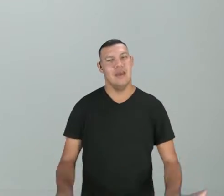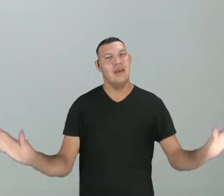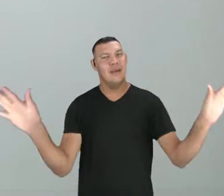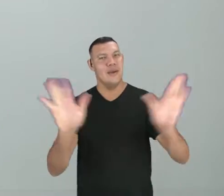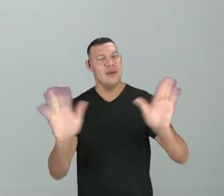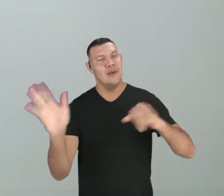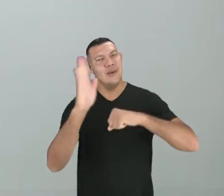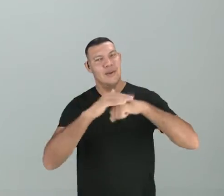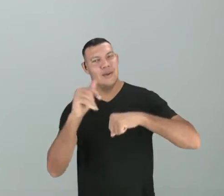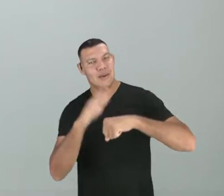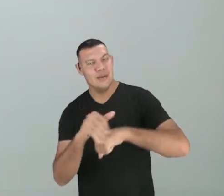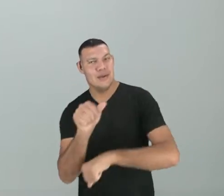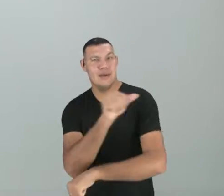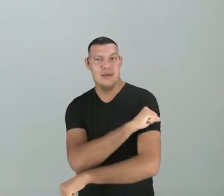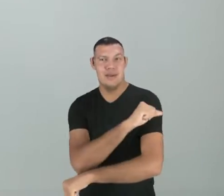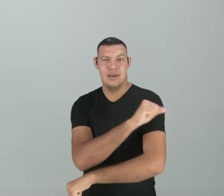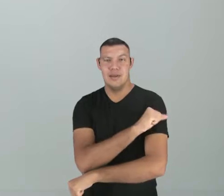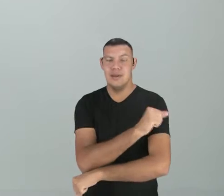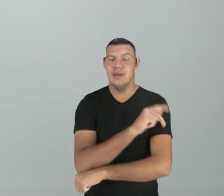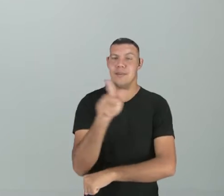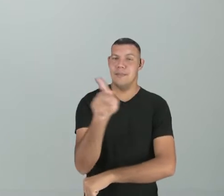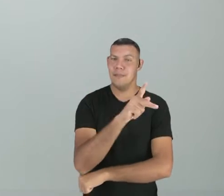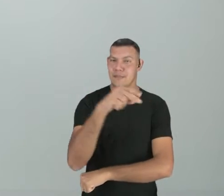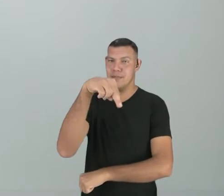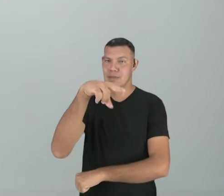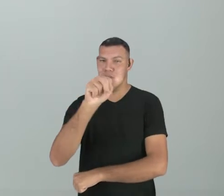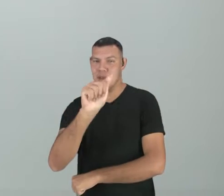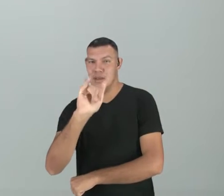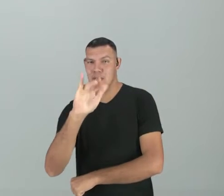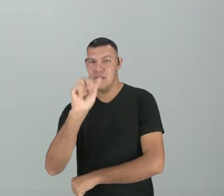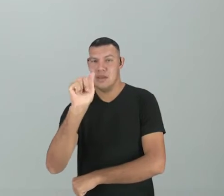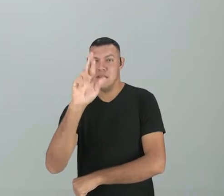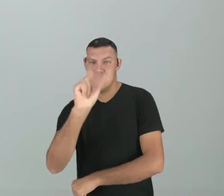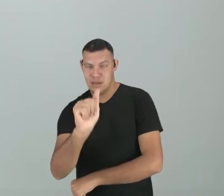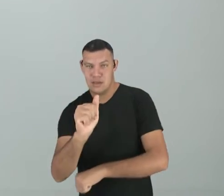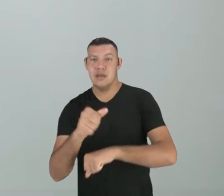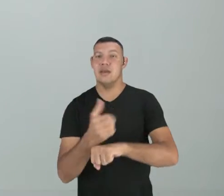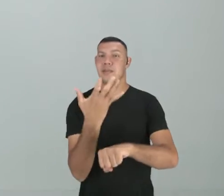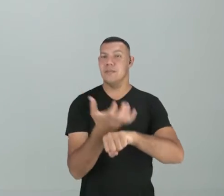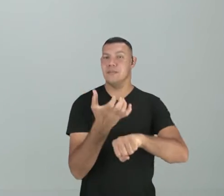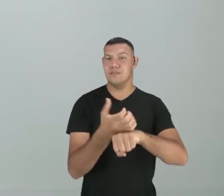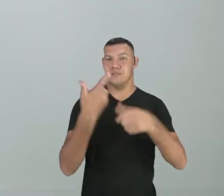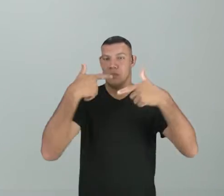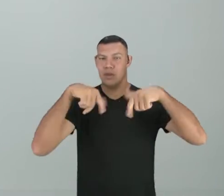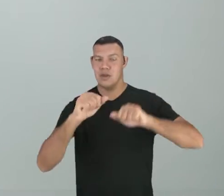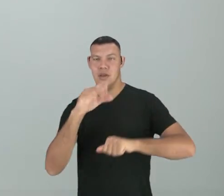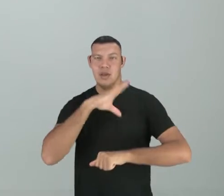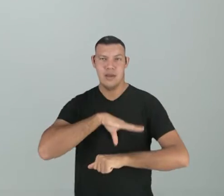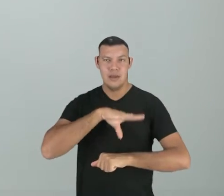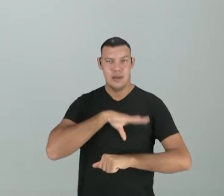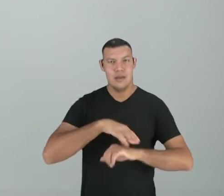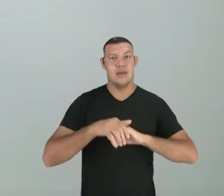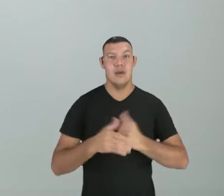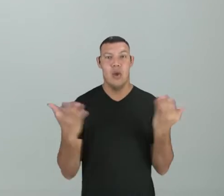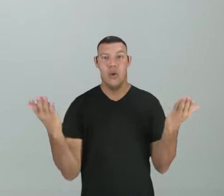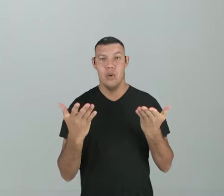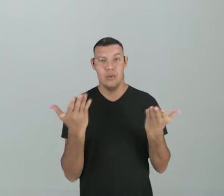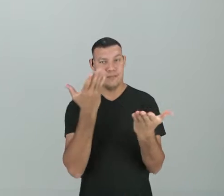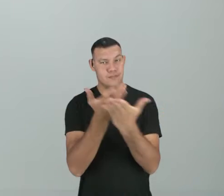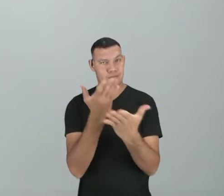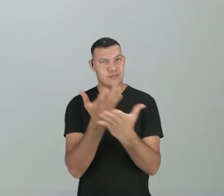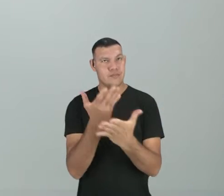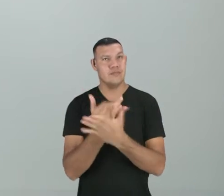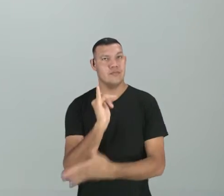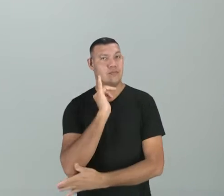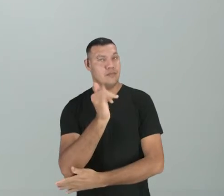Olá, meus queridos alunos, tudo bem? Eu me chamo Nayara, sou professora de língua portuguesa e hoje nós iremos trabalhar narração e descrição